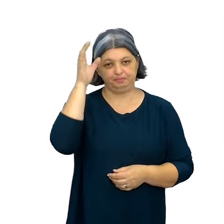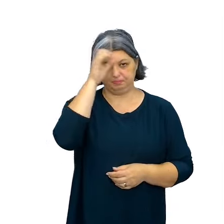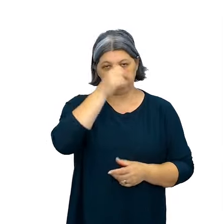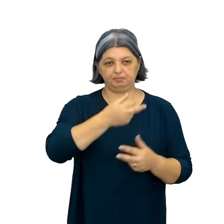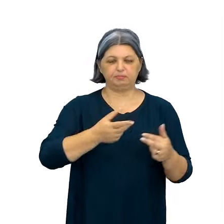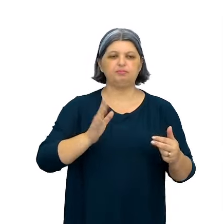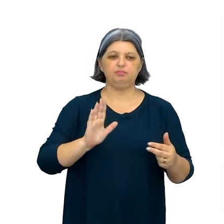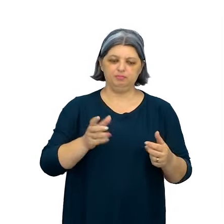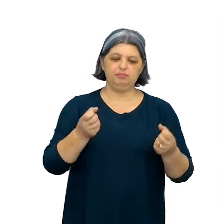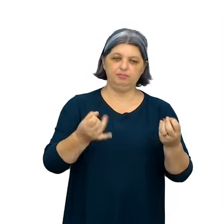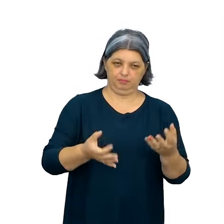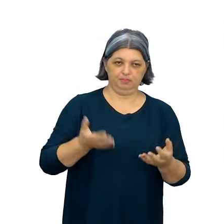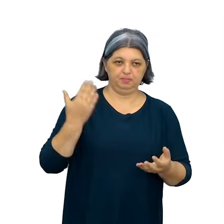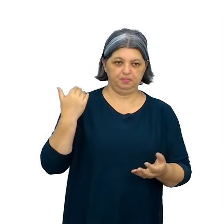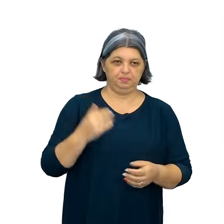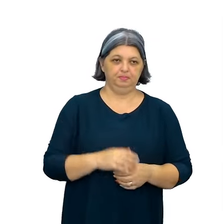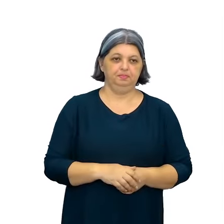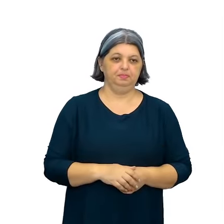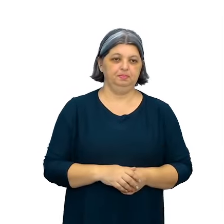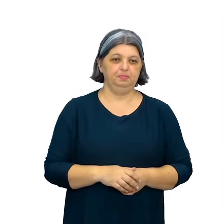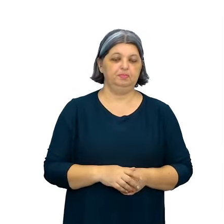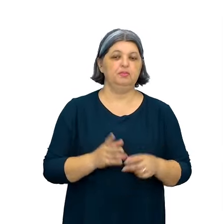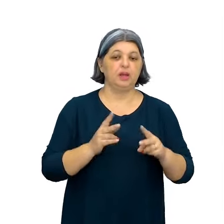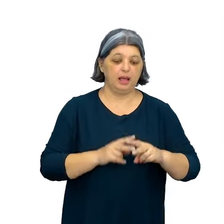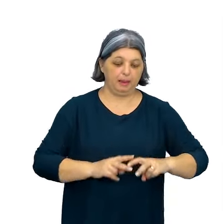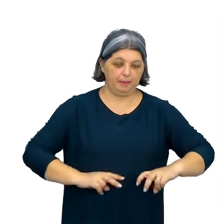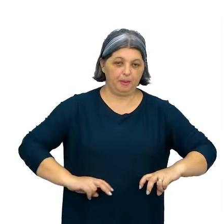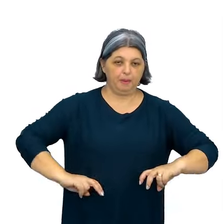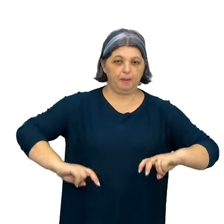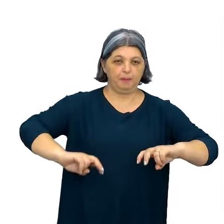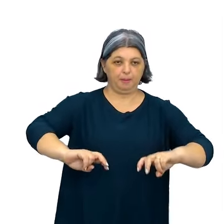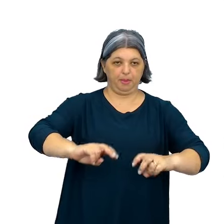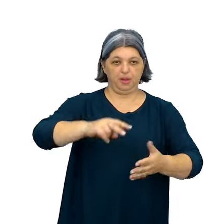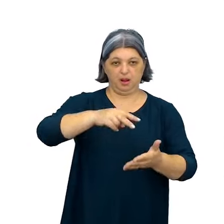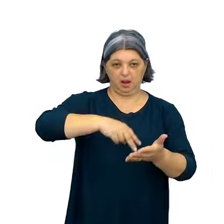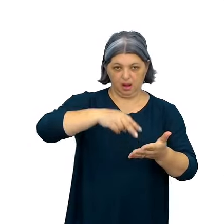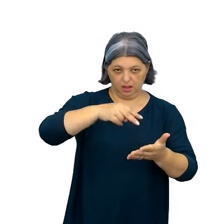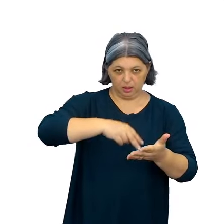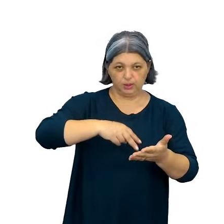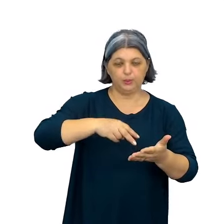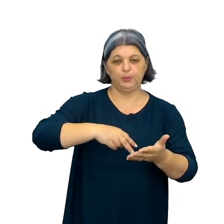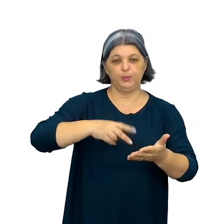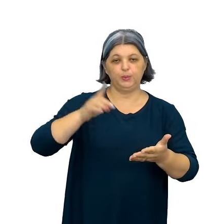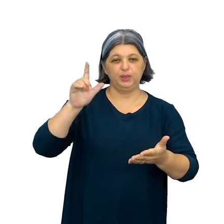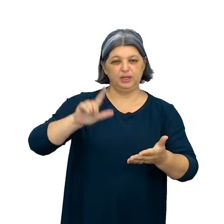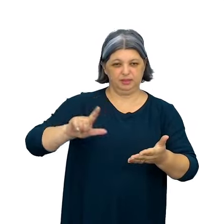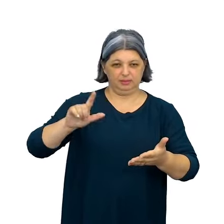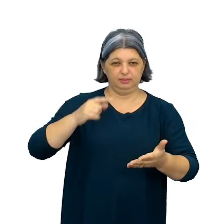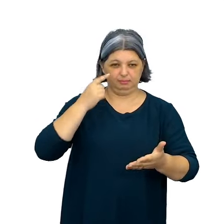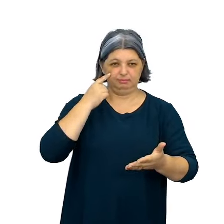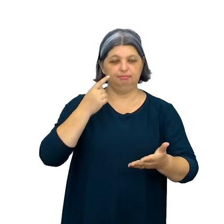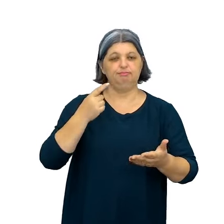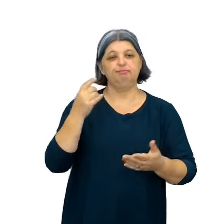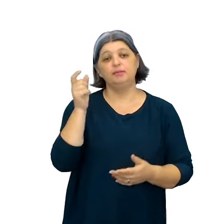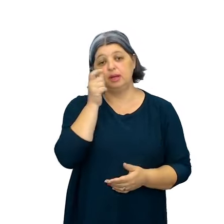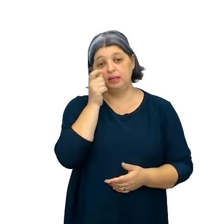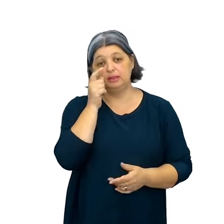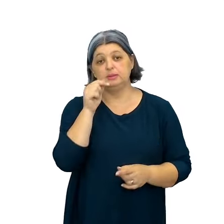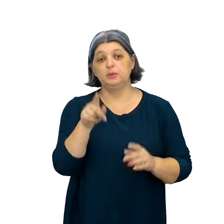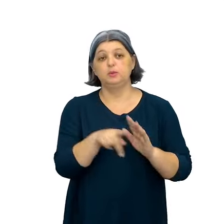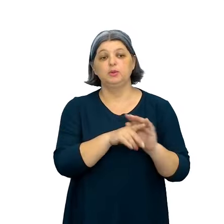eu tinha falado anteriormente, lá naquela roda de leitura de texto literário, seria interessante o professor trabalhar com